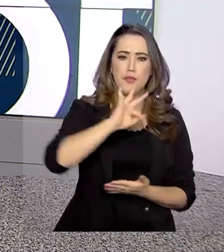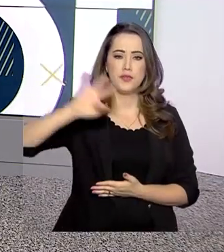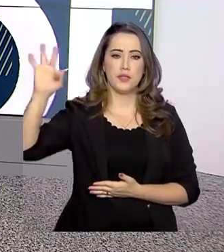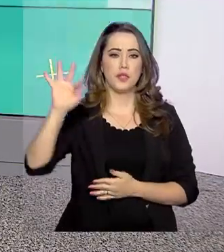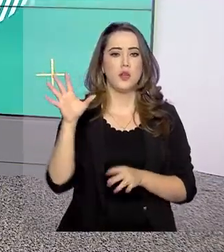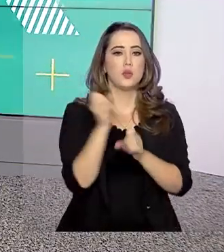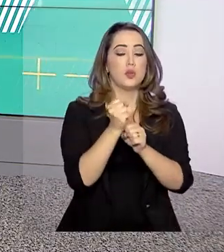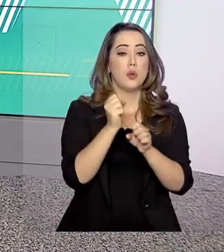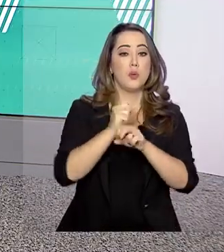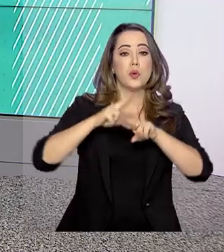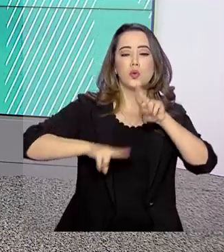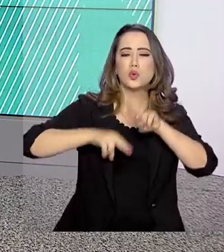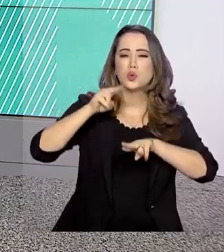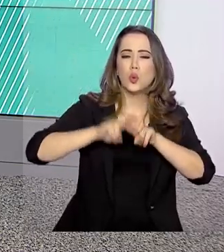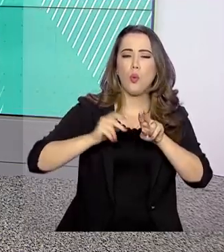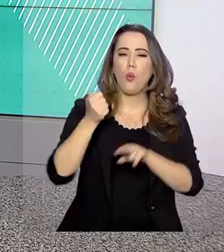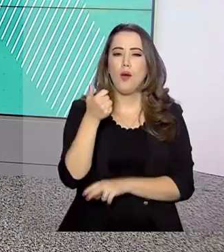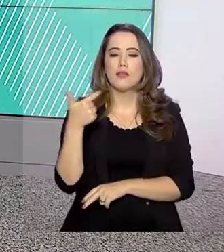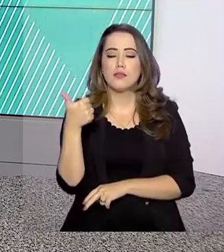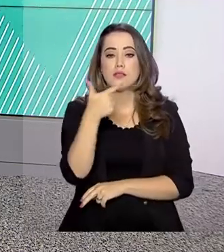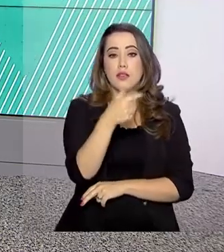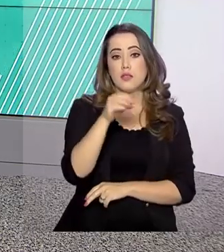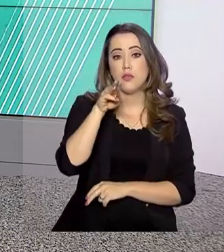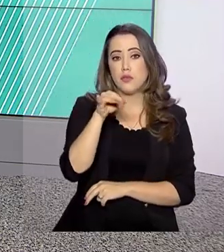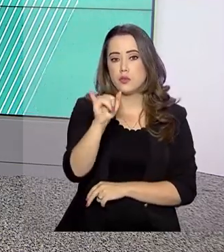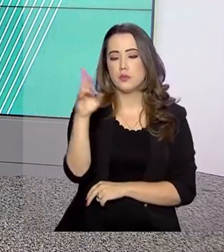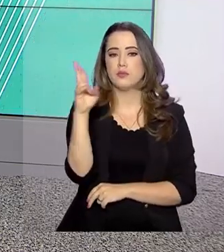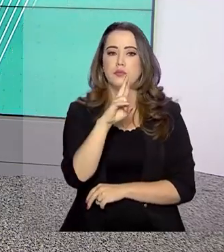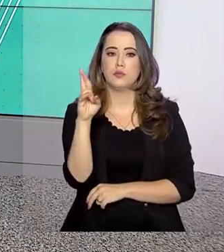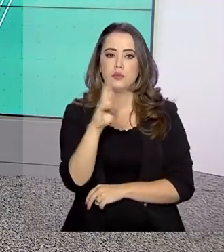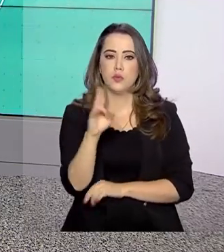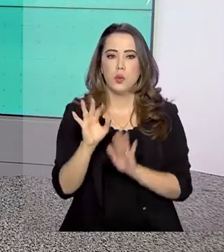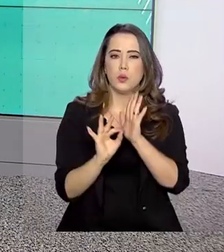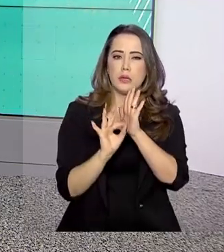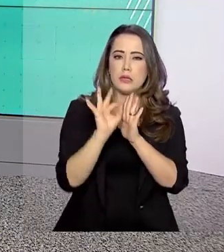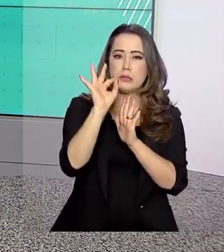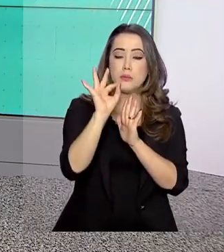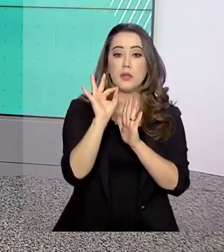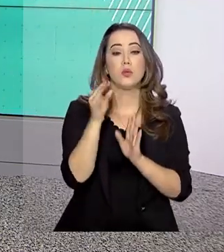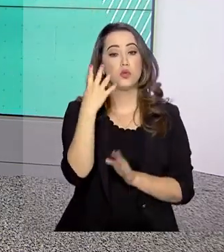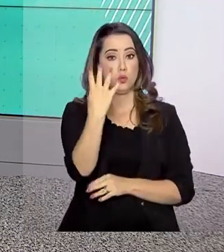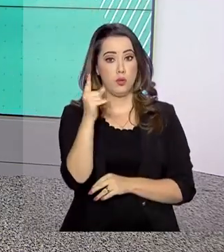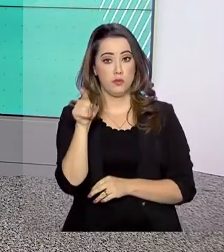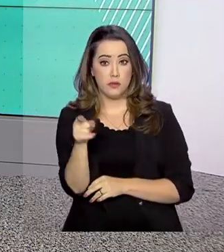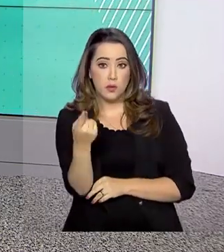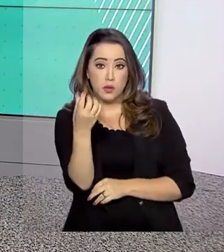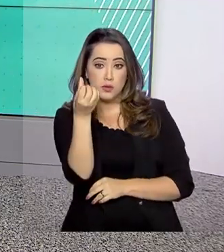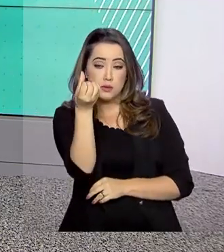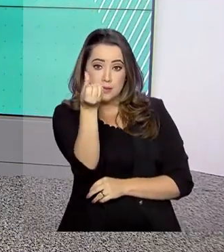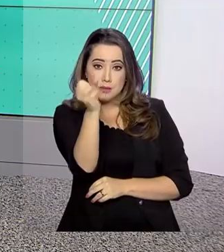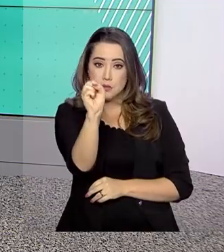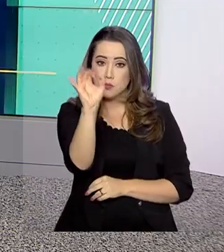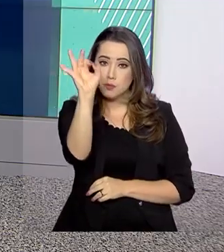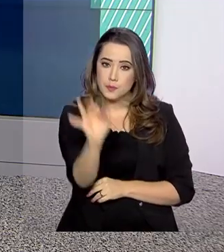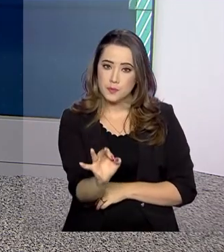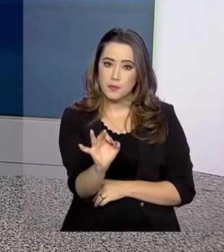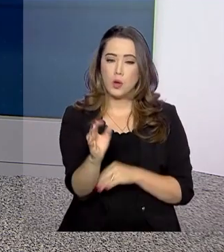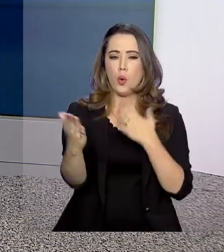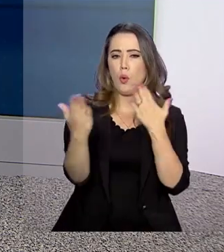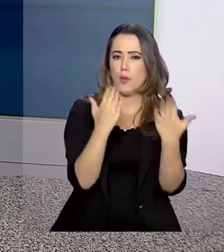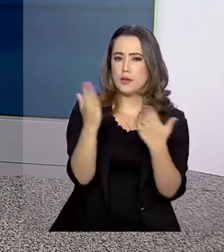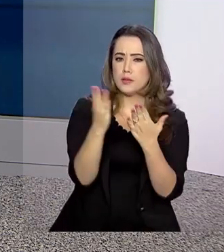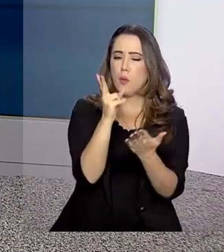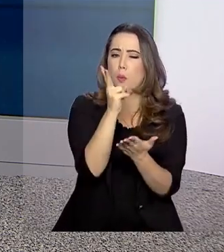federais somou em junho quase 120 bilhões de reais, um crescimento de 4,68%